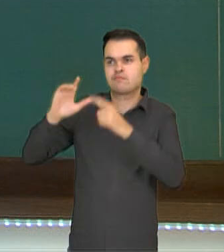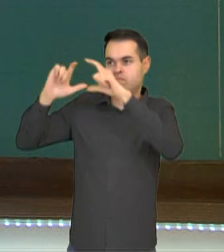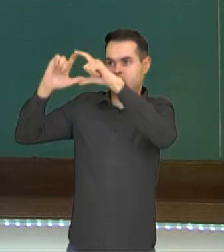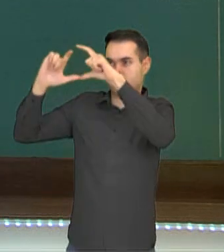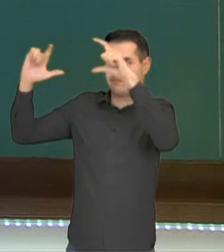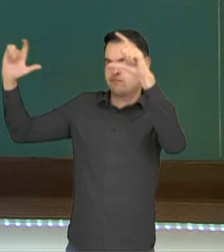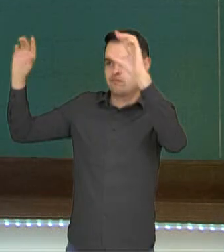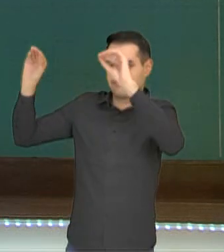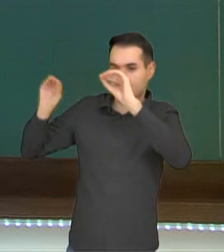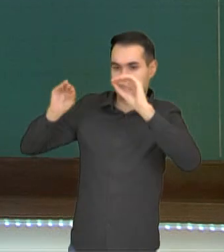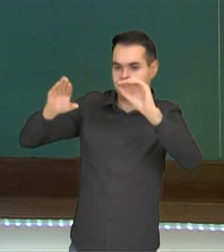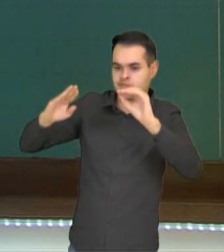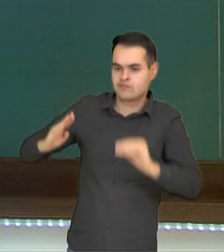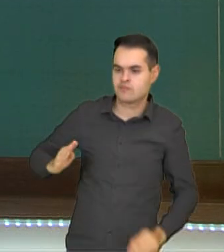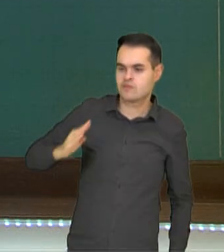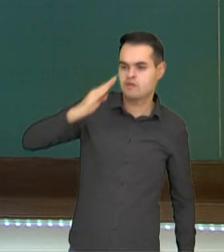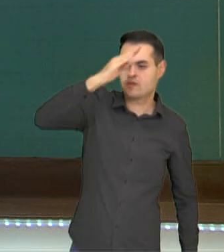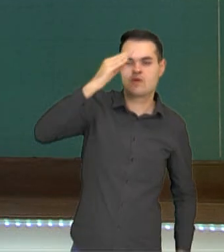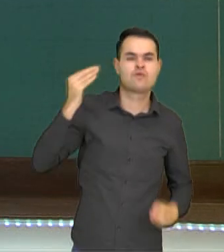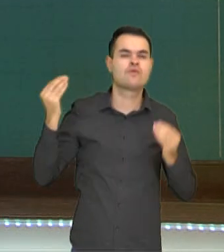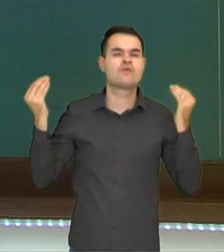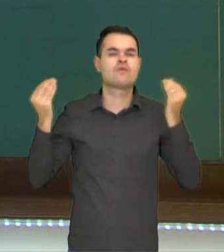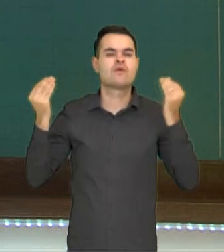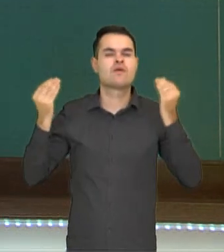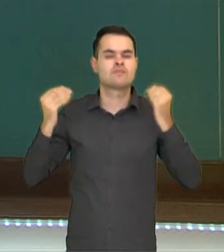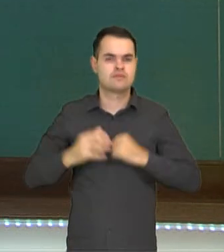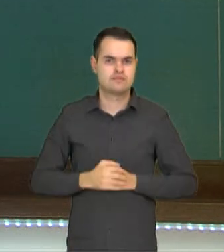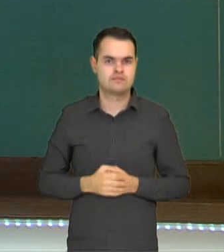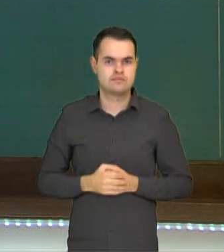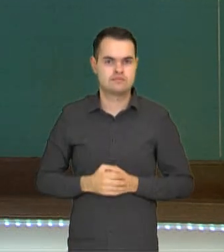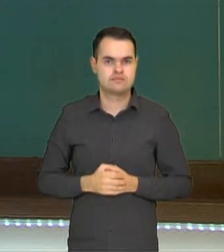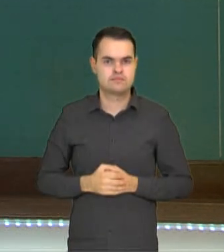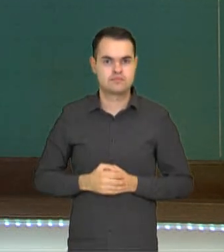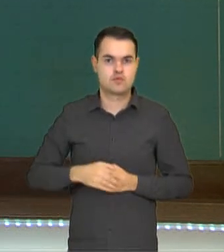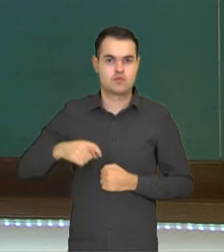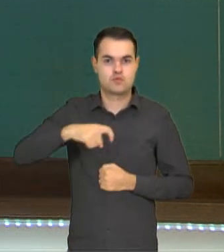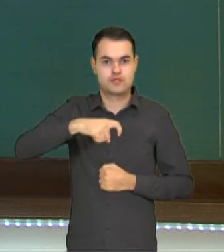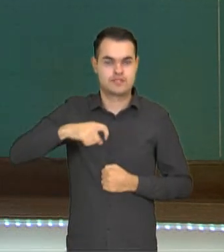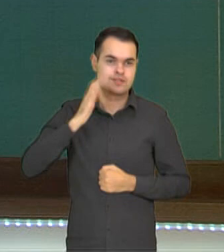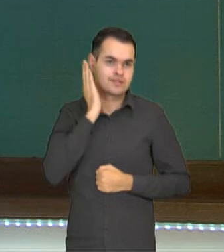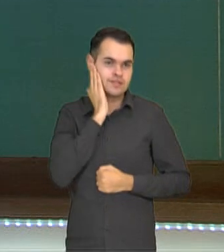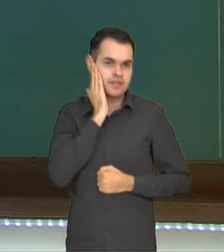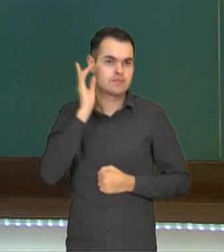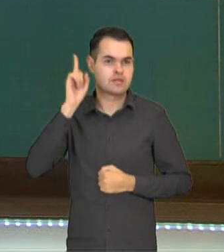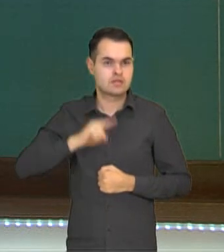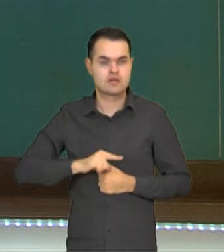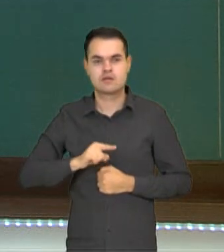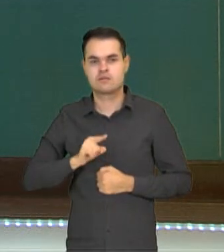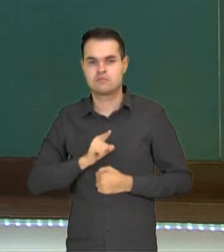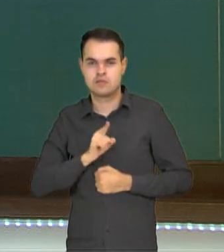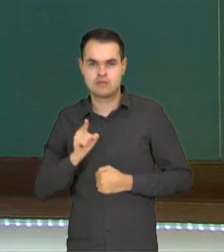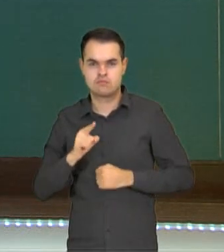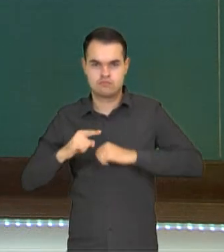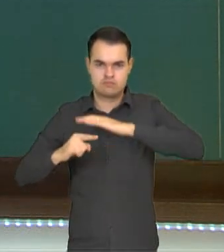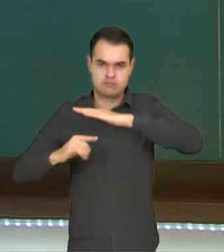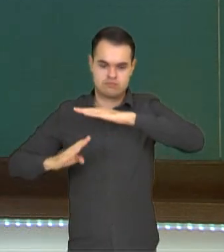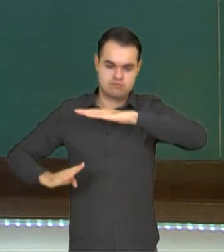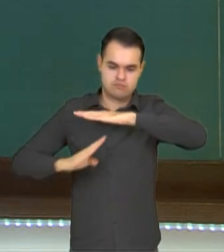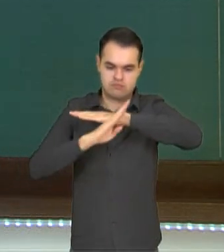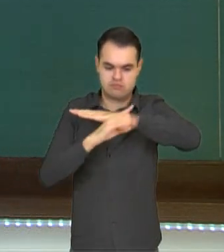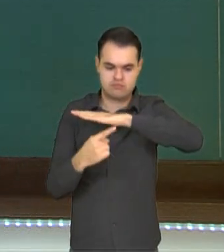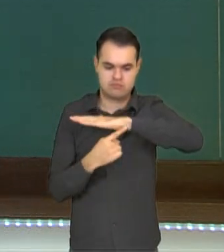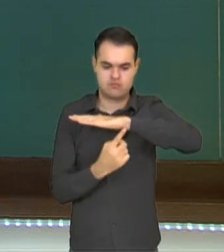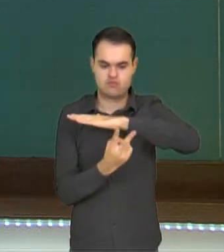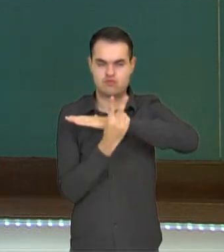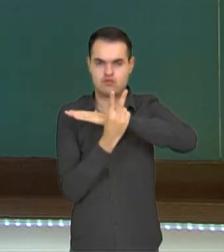gráfica, gente? Olha só, o eixo x, nós já sabemos que ele vai passar lá no 2, não é? Ele vai